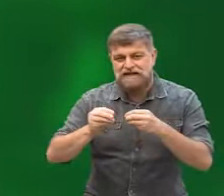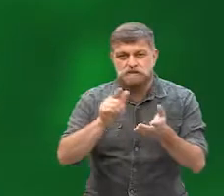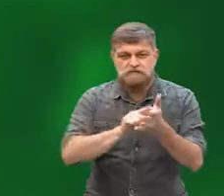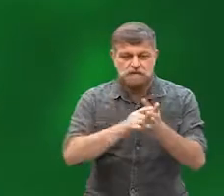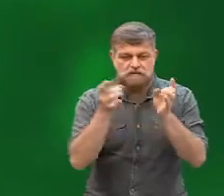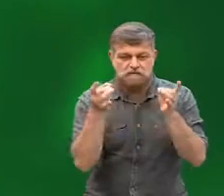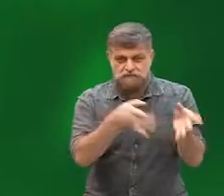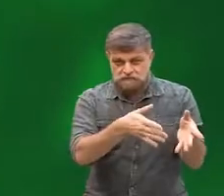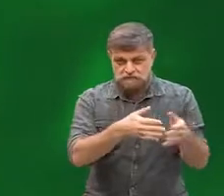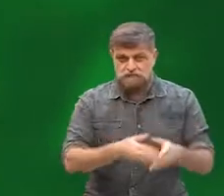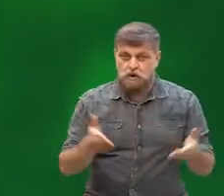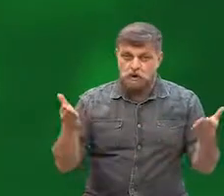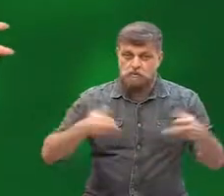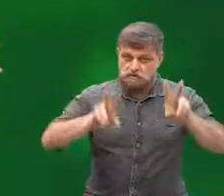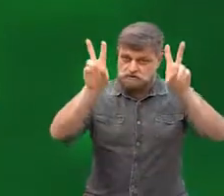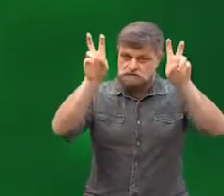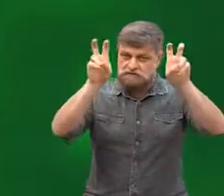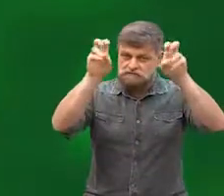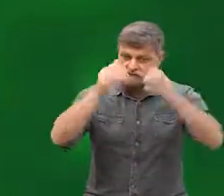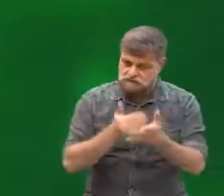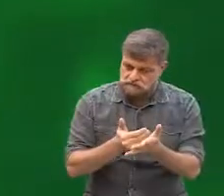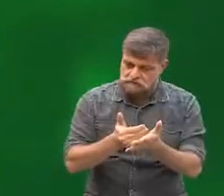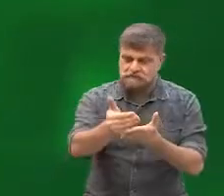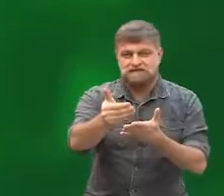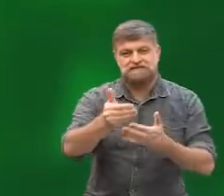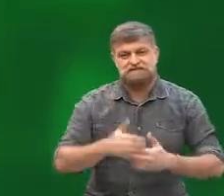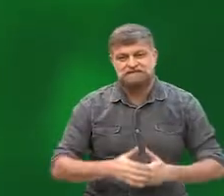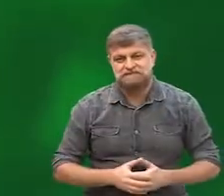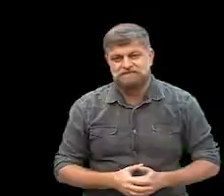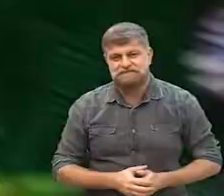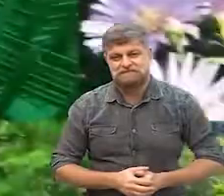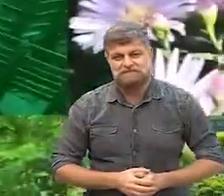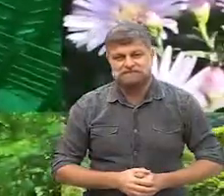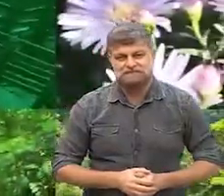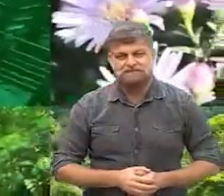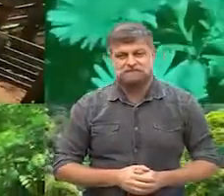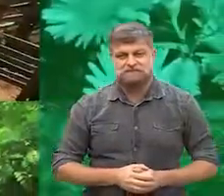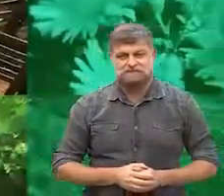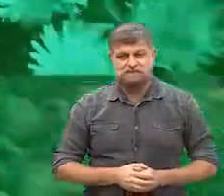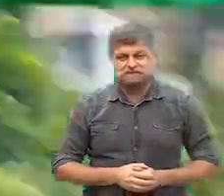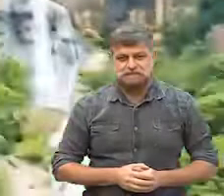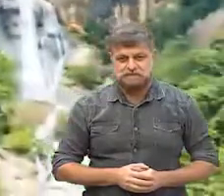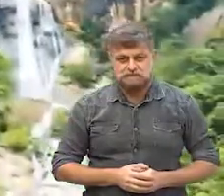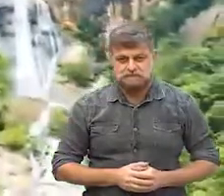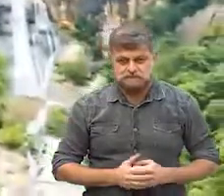Descubra no Meu Ambiente de hoje, que começa agora!